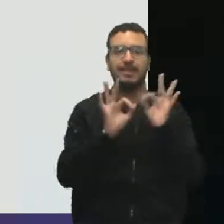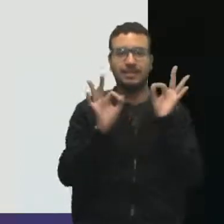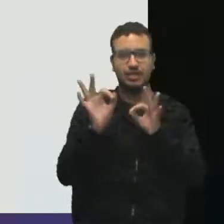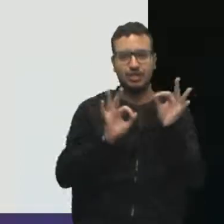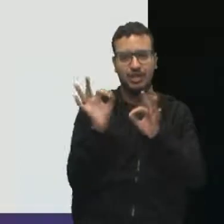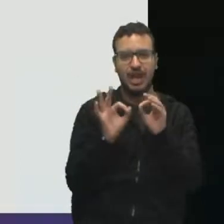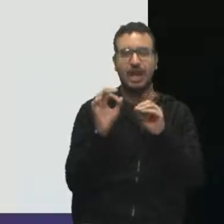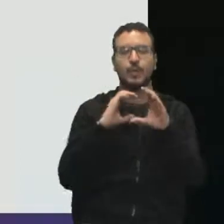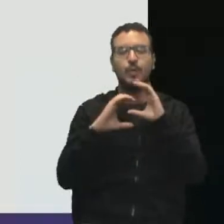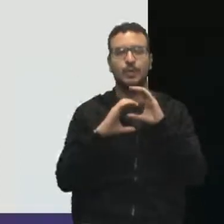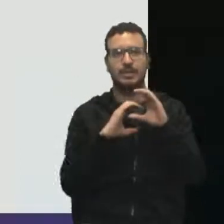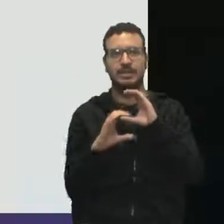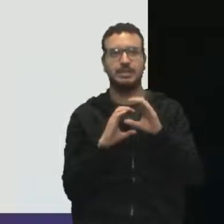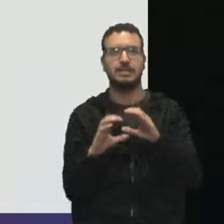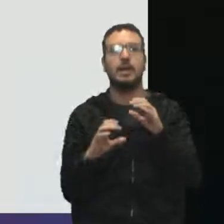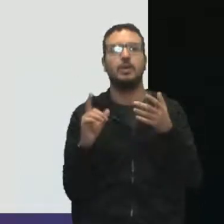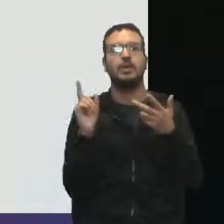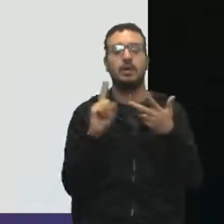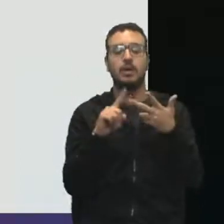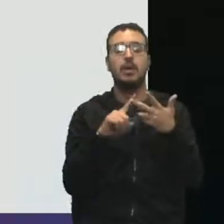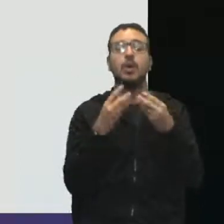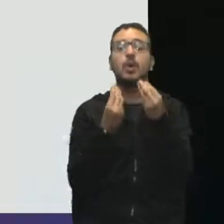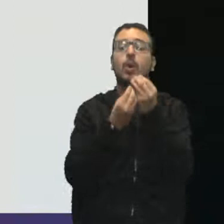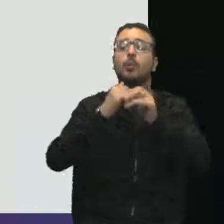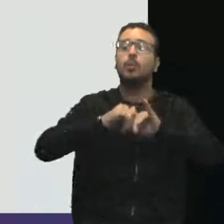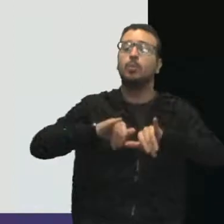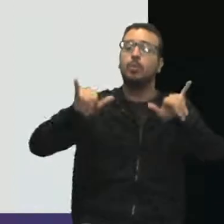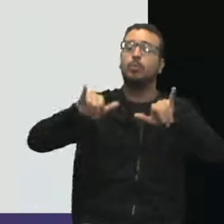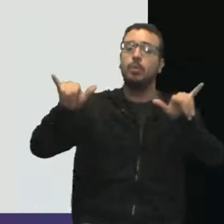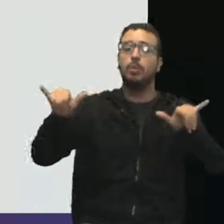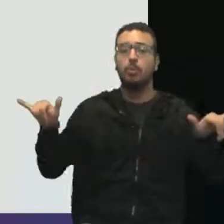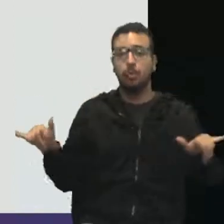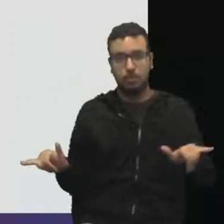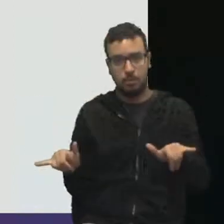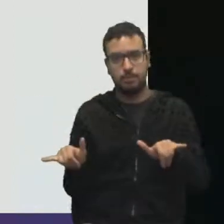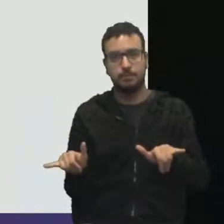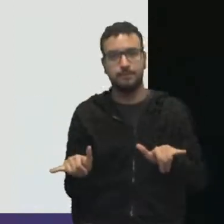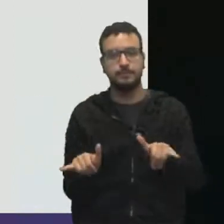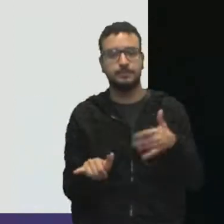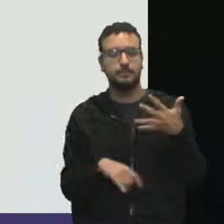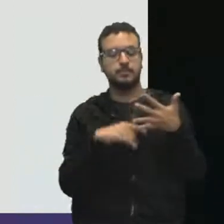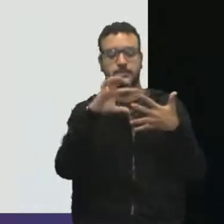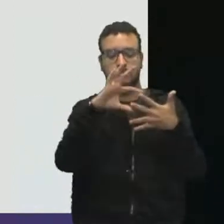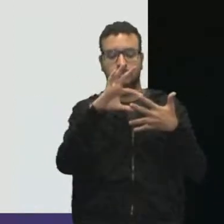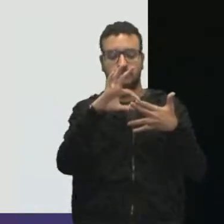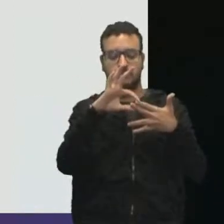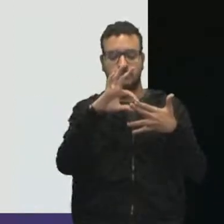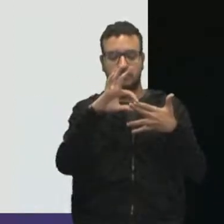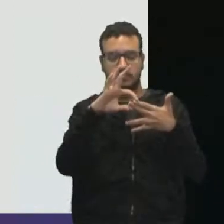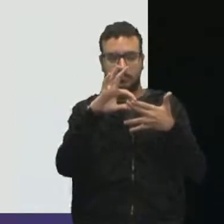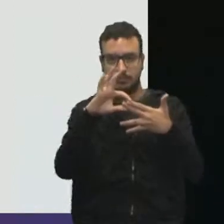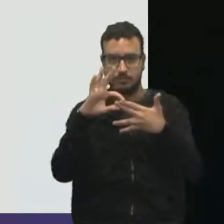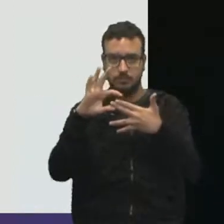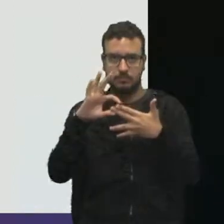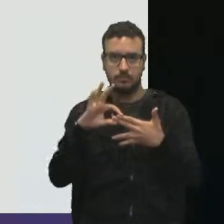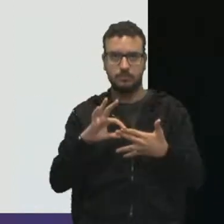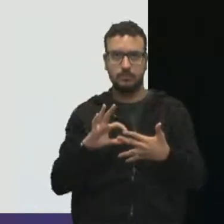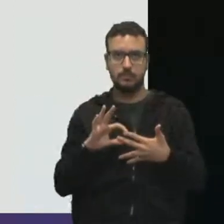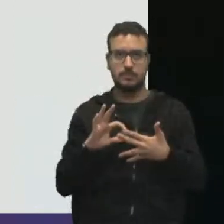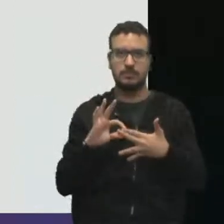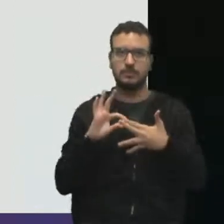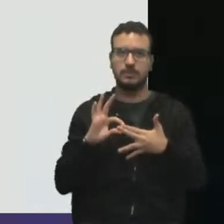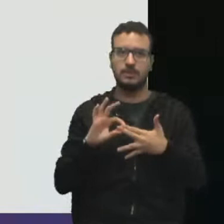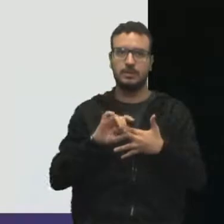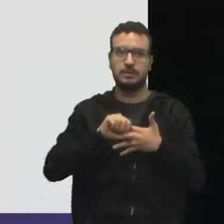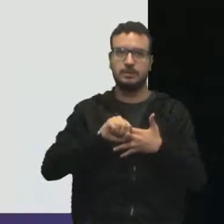a comunicação e verificar como distribuir essa comunicação. Esses dois elementos são o nosso planinho